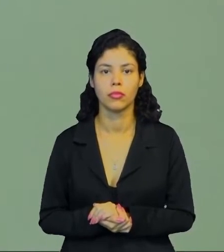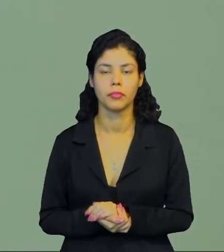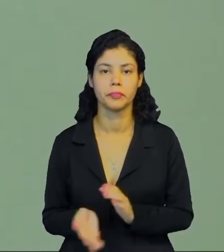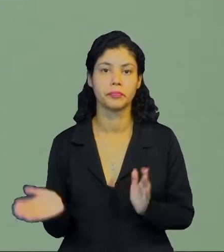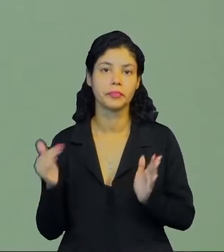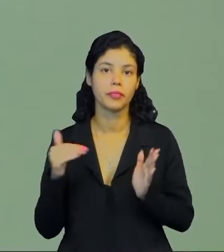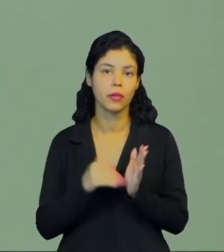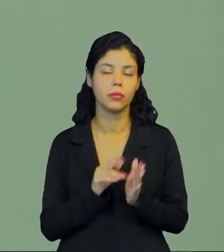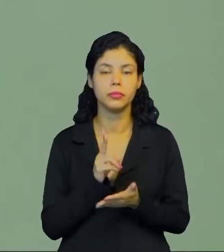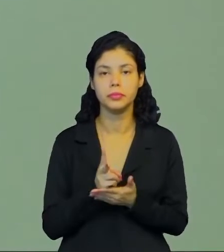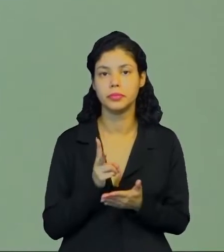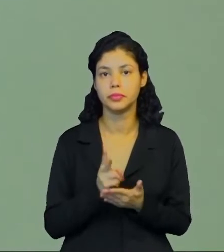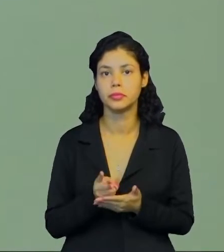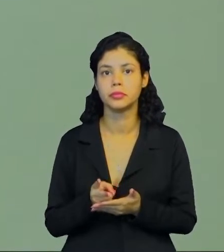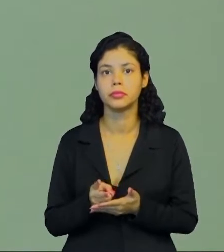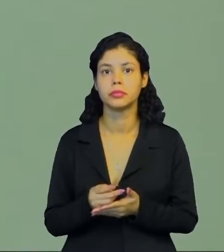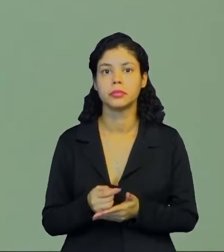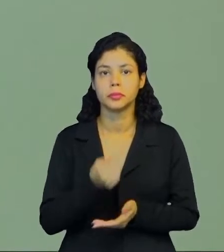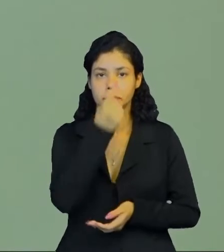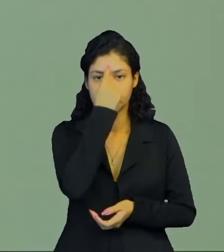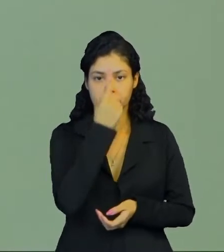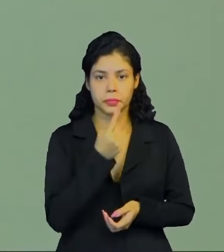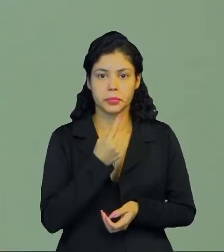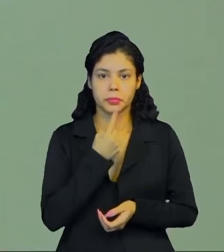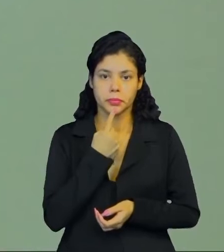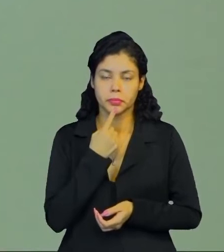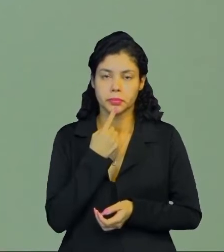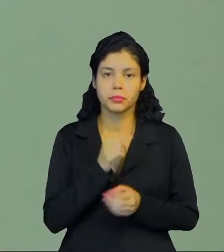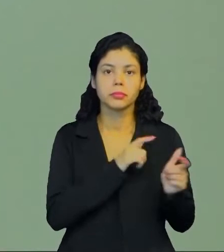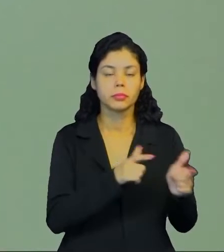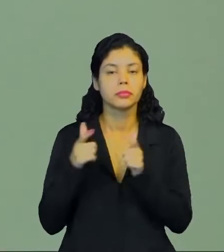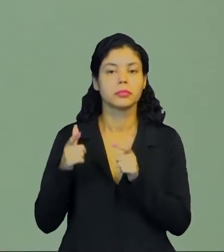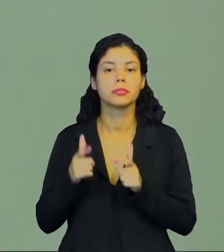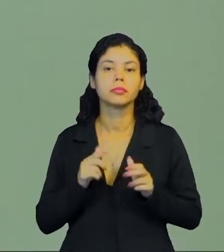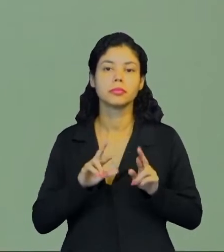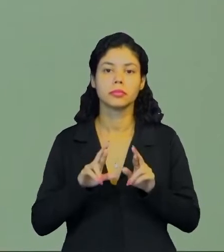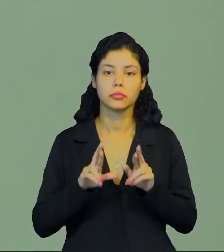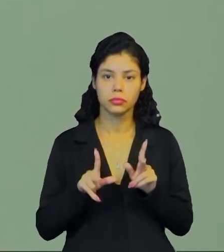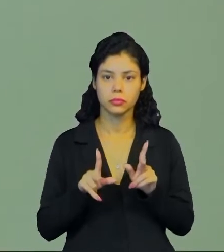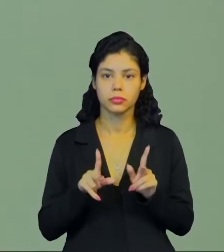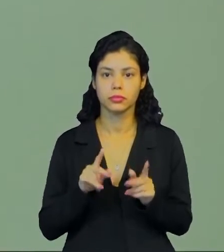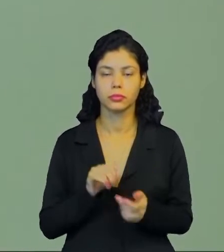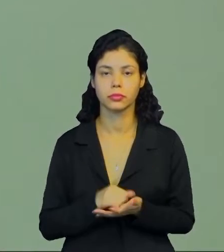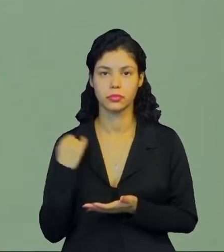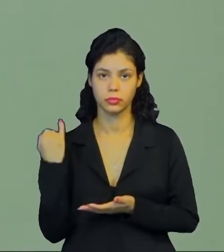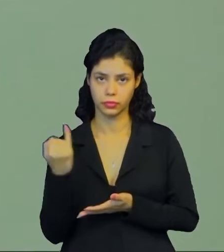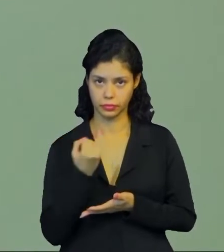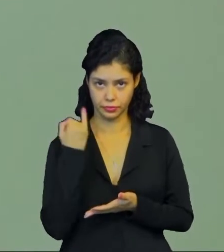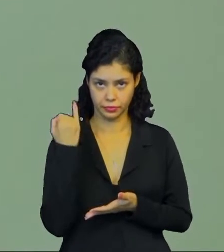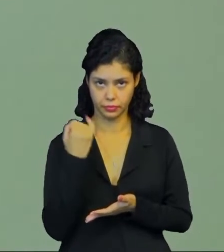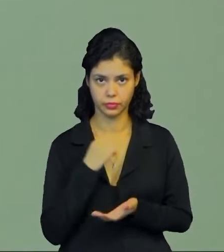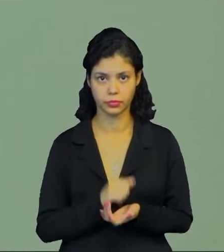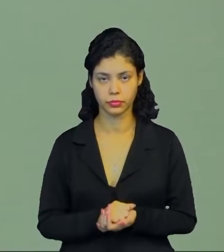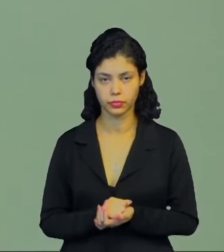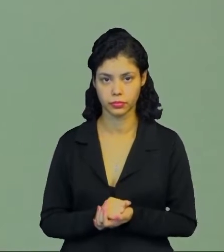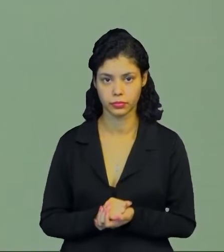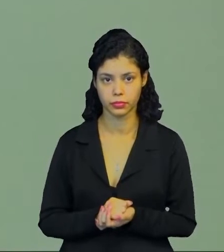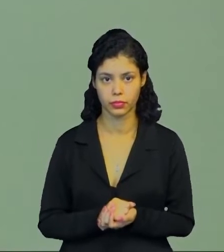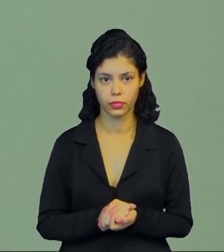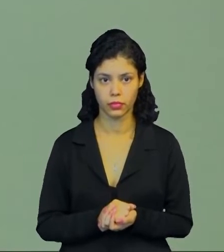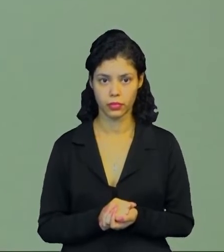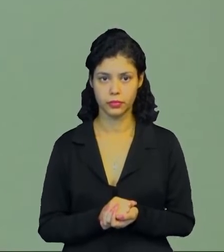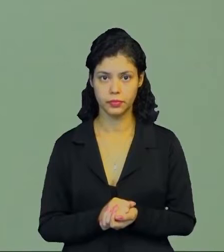até mesmo o cenário era algo mais diferente, né? A importância ali era